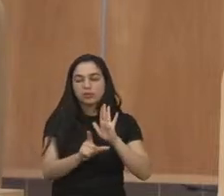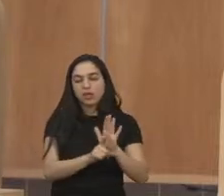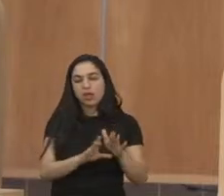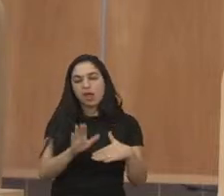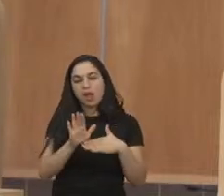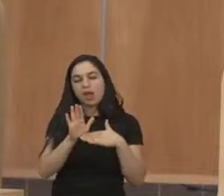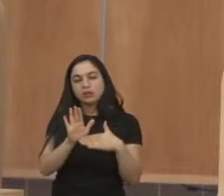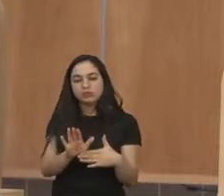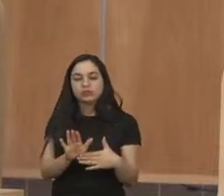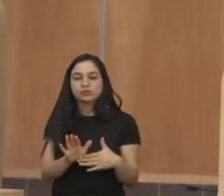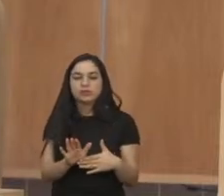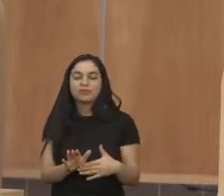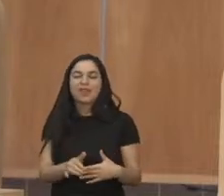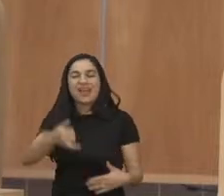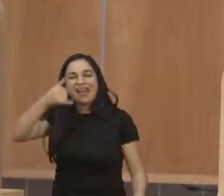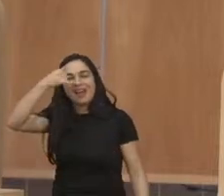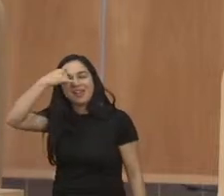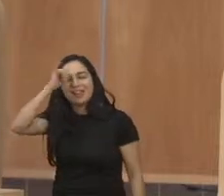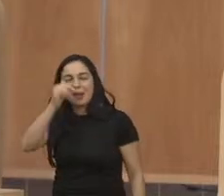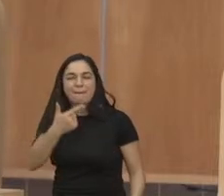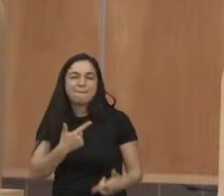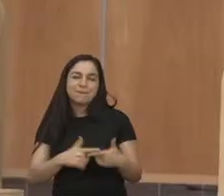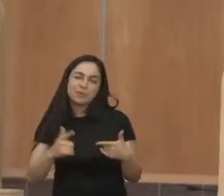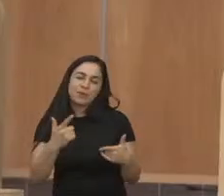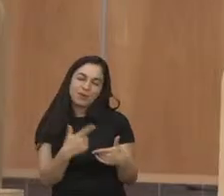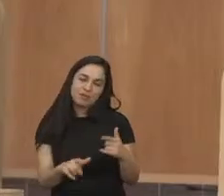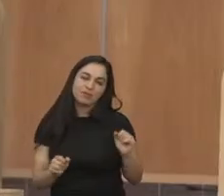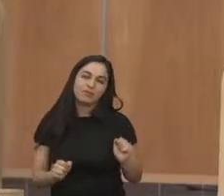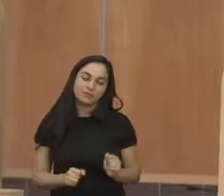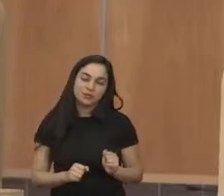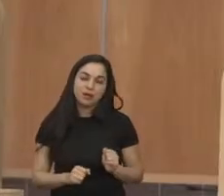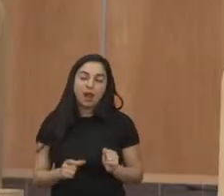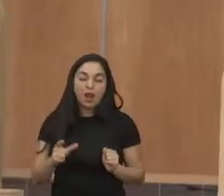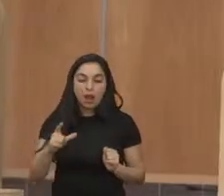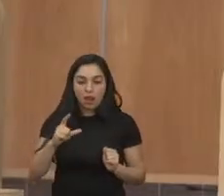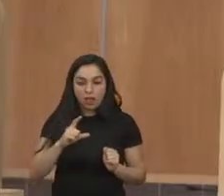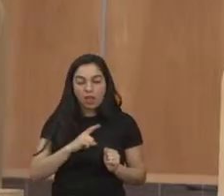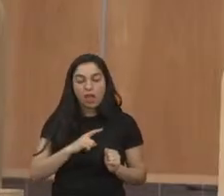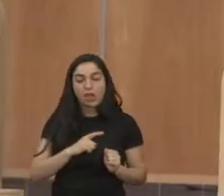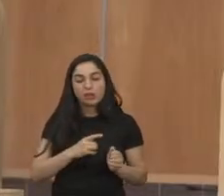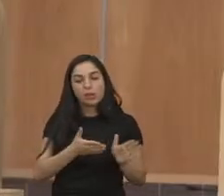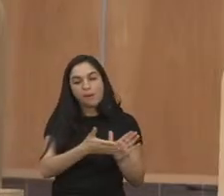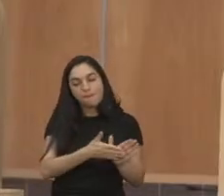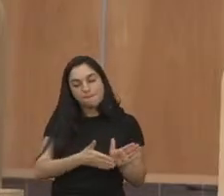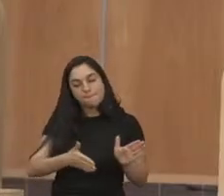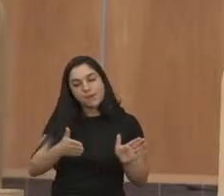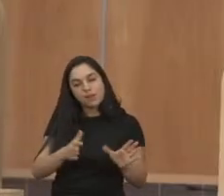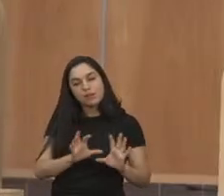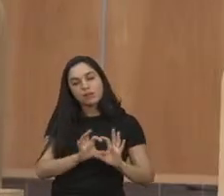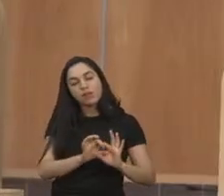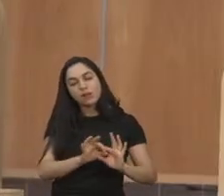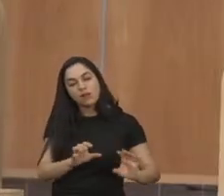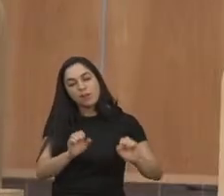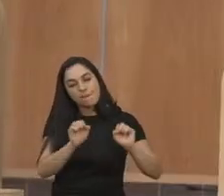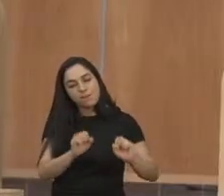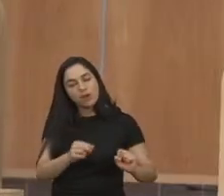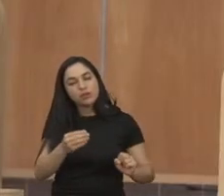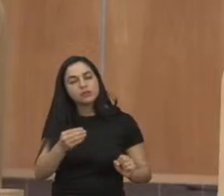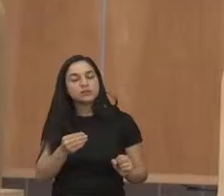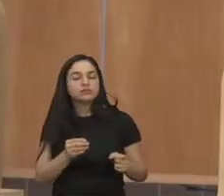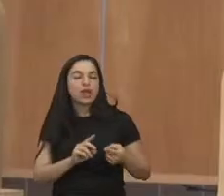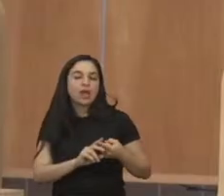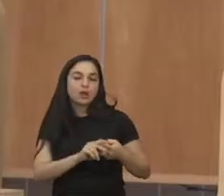à irregularidade ao estabelecer prazos para a regularização de pendências e penalidades